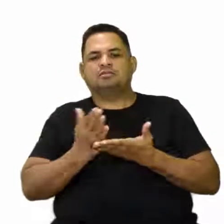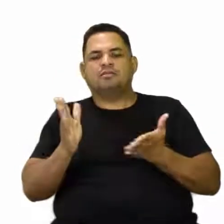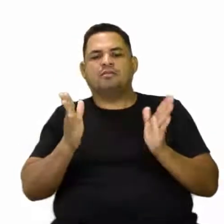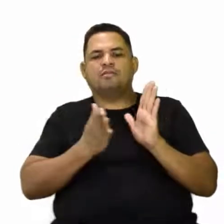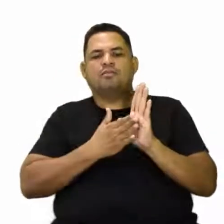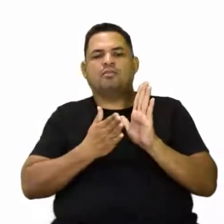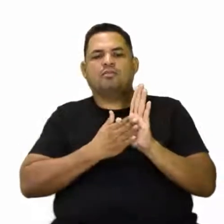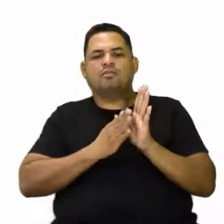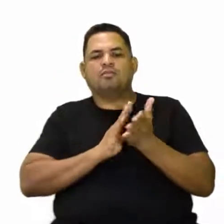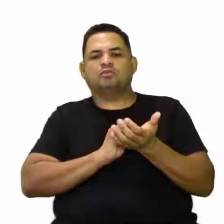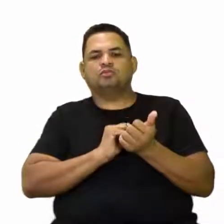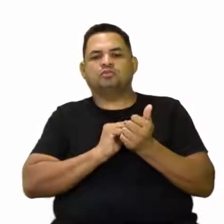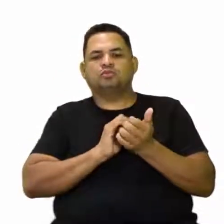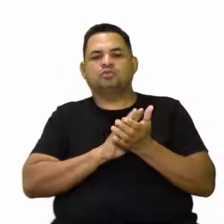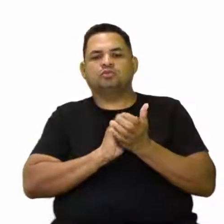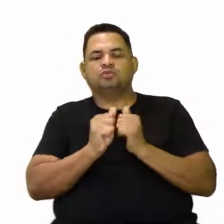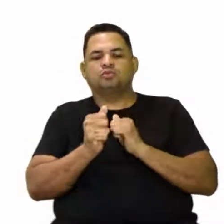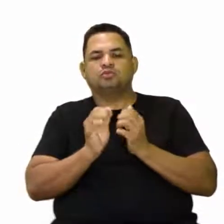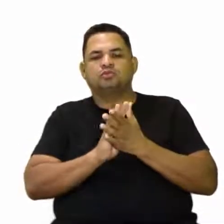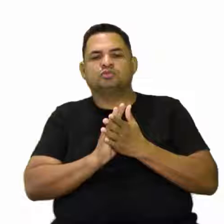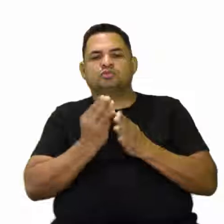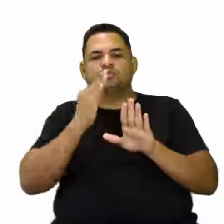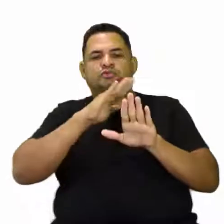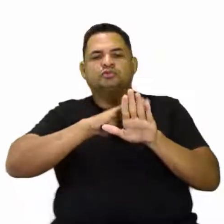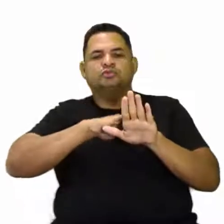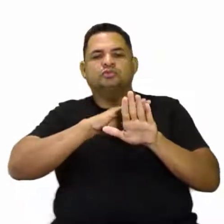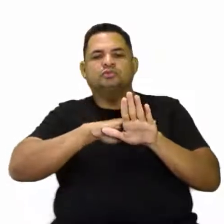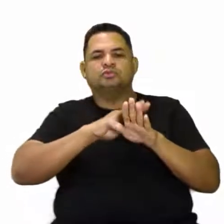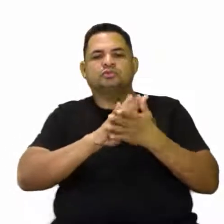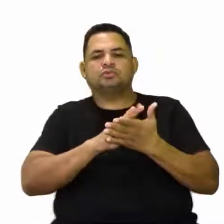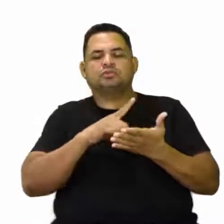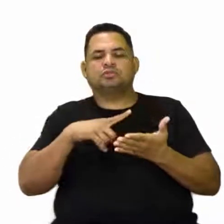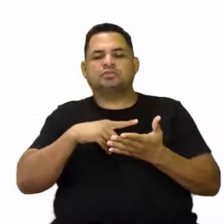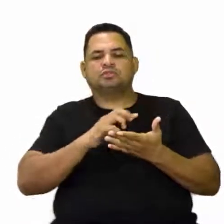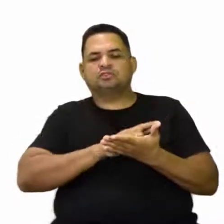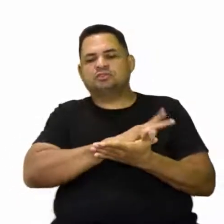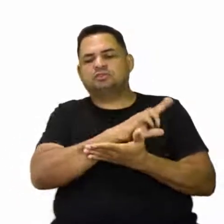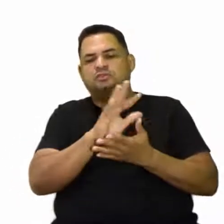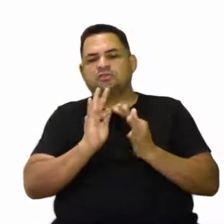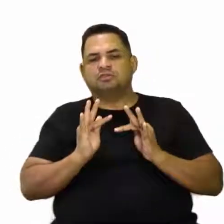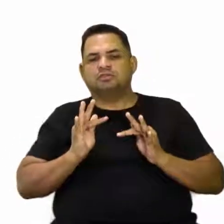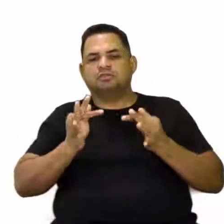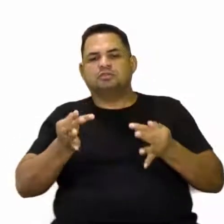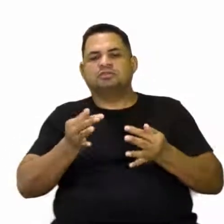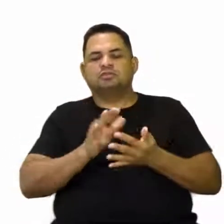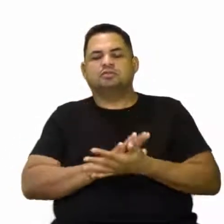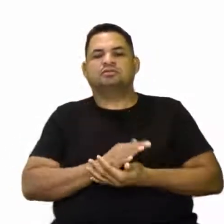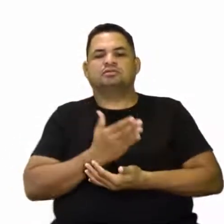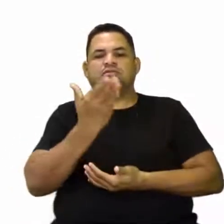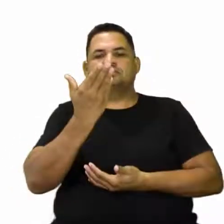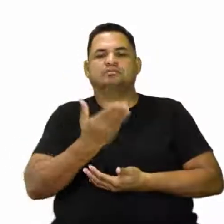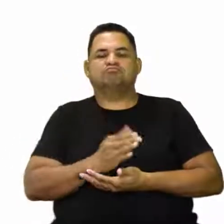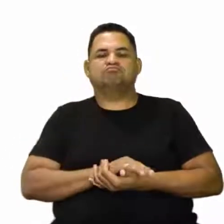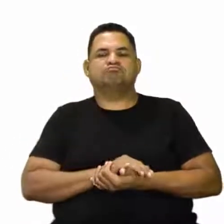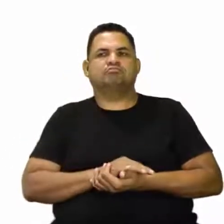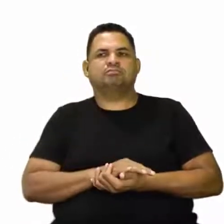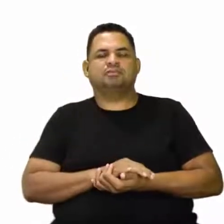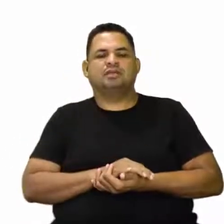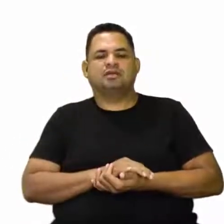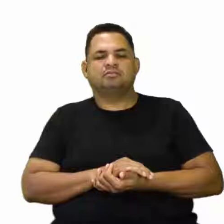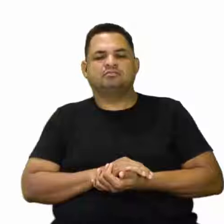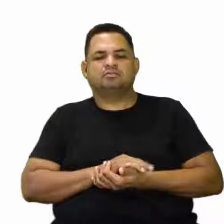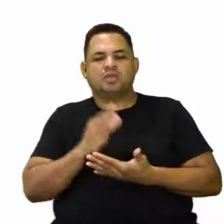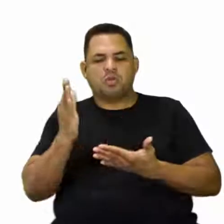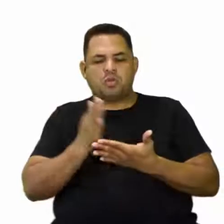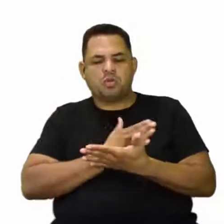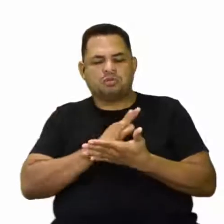de subjetividade ao leitor e tem muitos finais. É muito interessante essa obra, porque ele